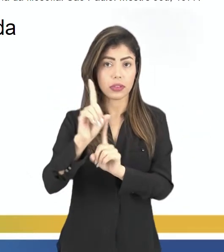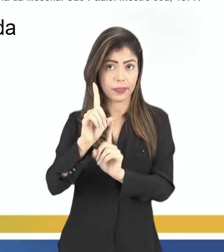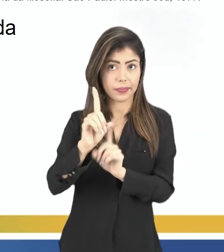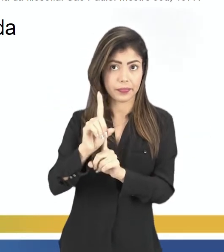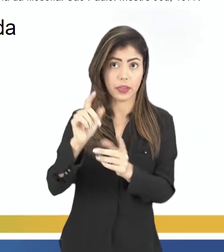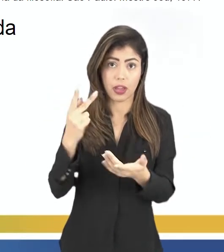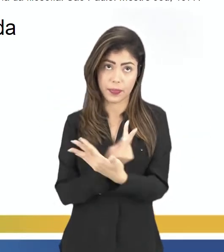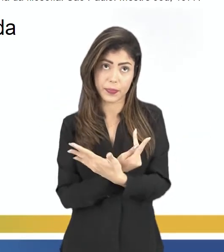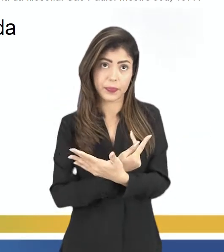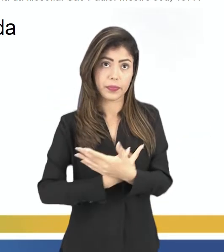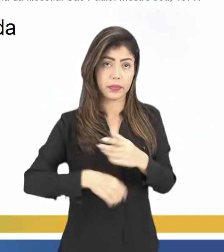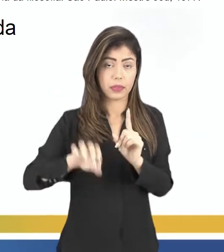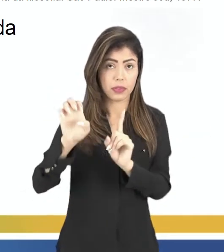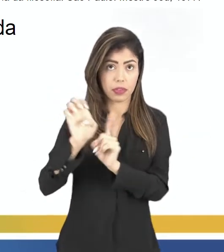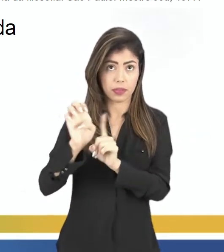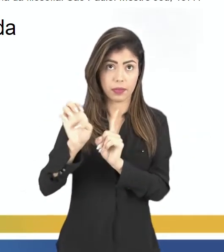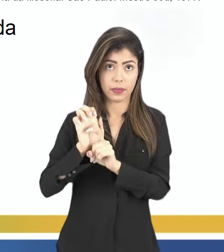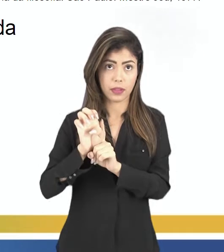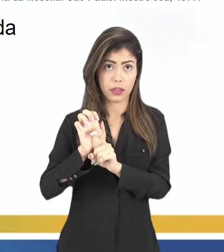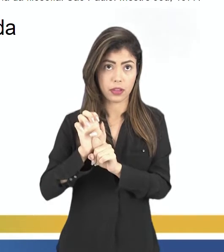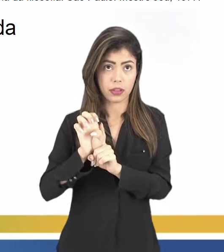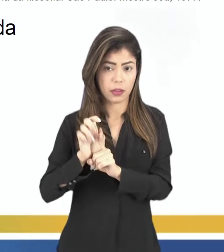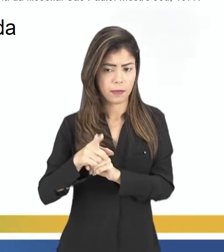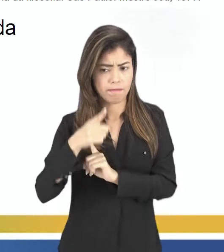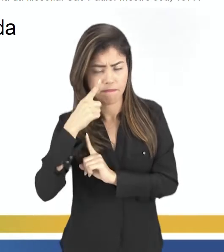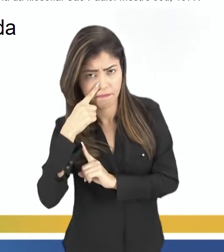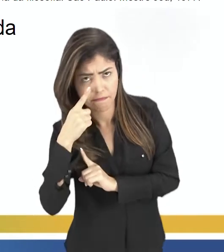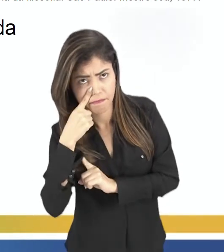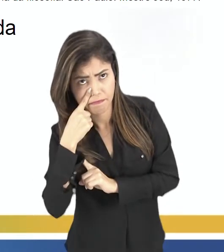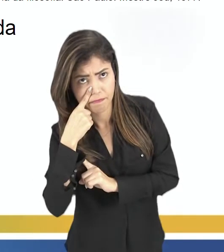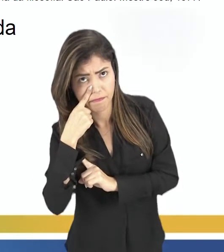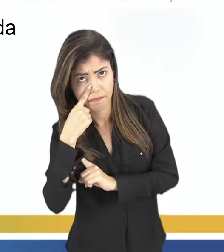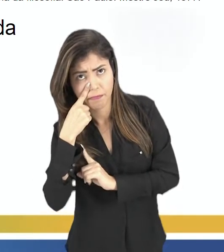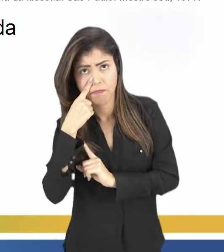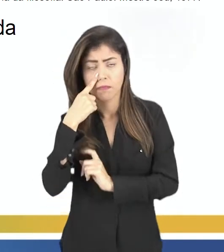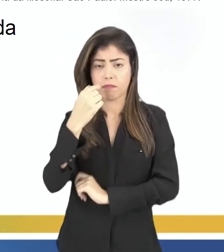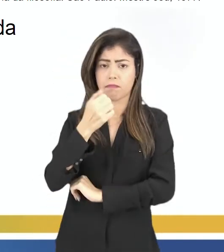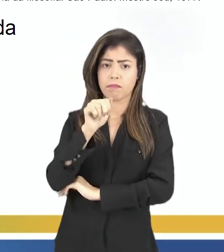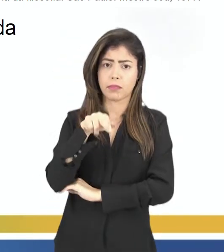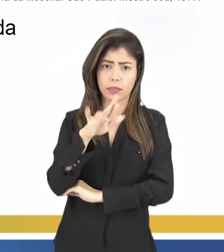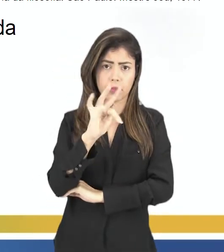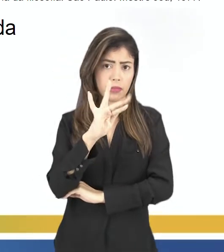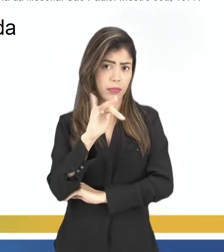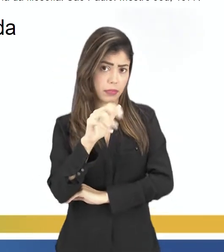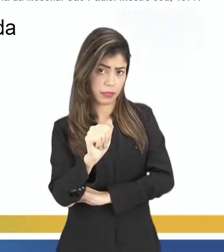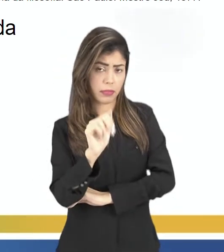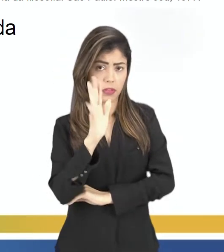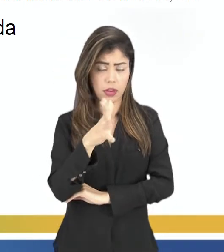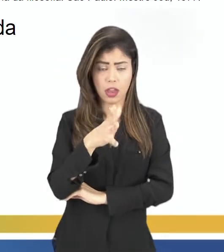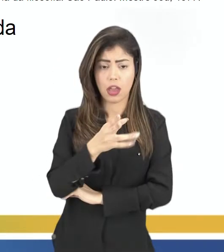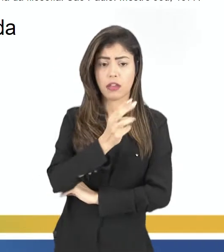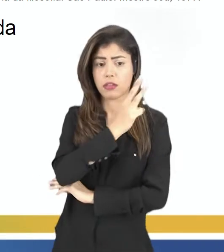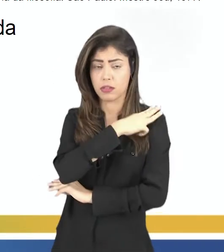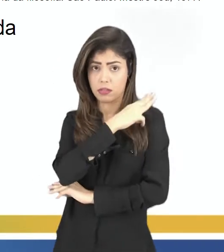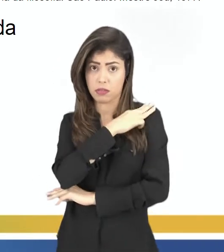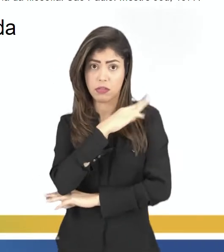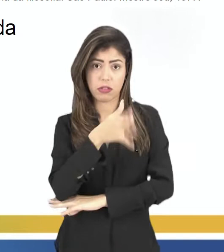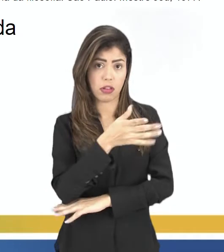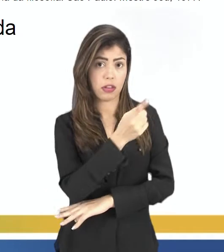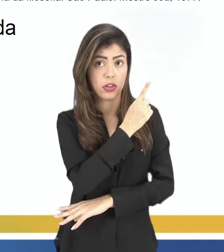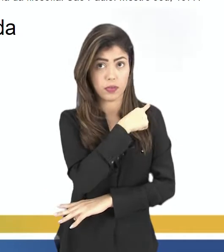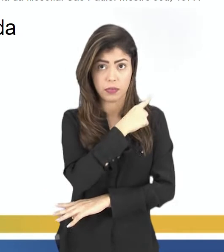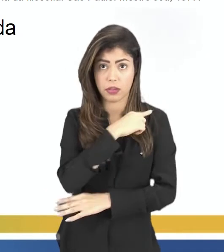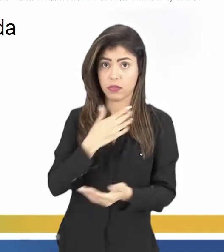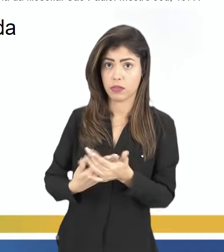D, investigação dos fundamentos da natureza. Eu conheço a história da filosofia, né? Você, estudante do ensino médio terceiro ano, já sabe, estudou no primeiro ano,